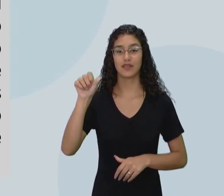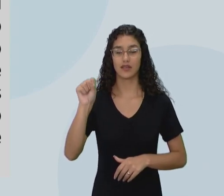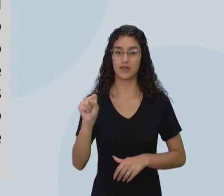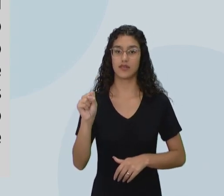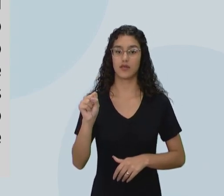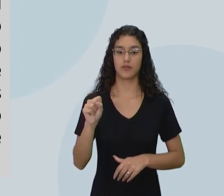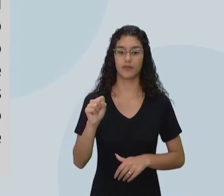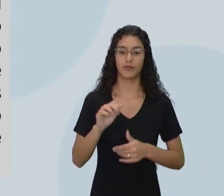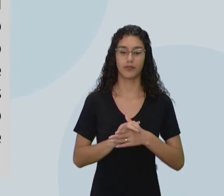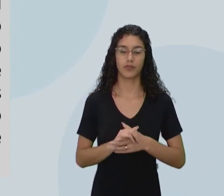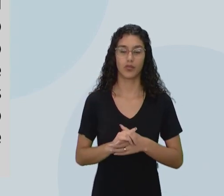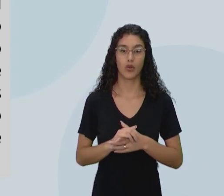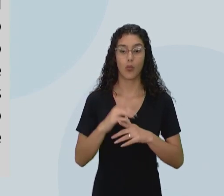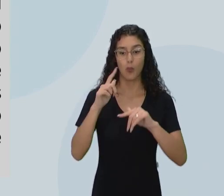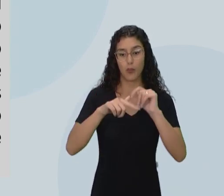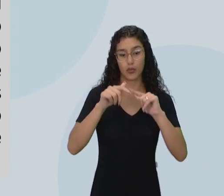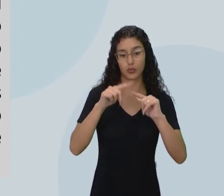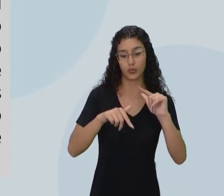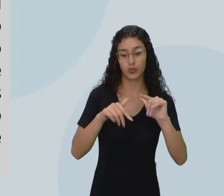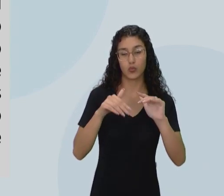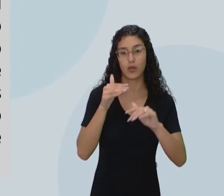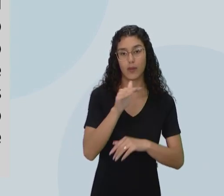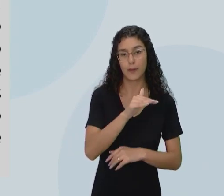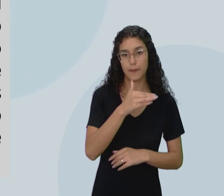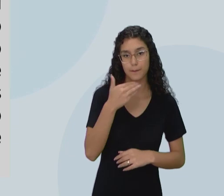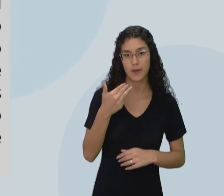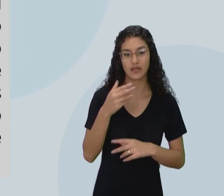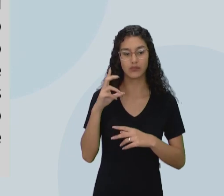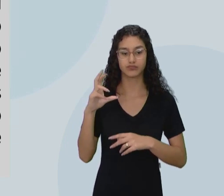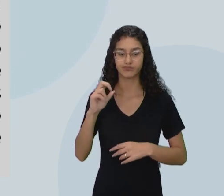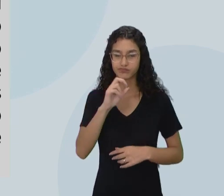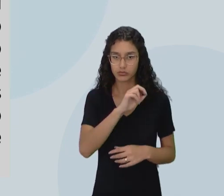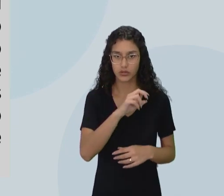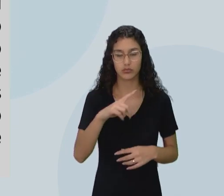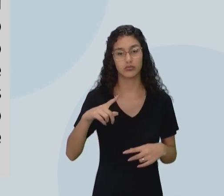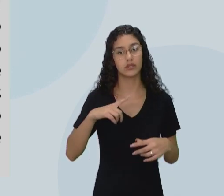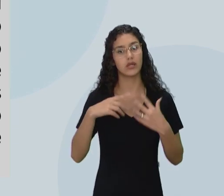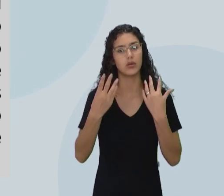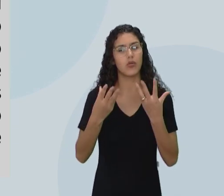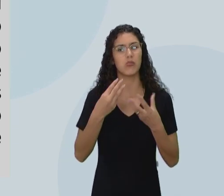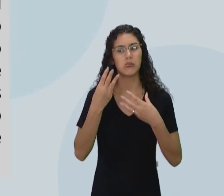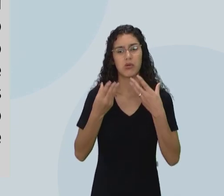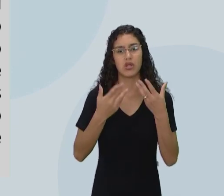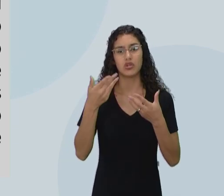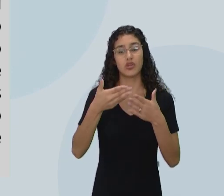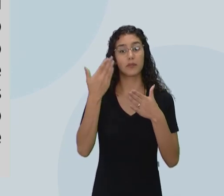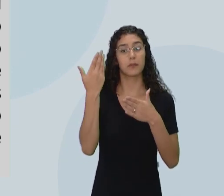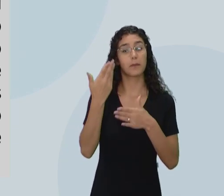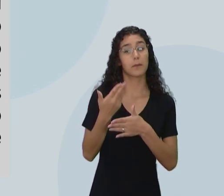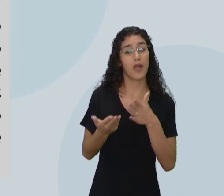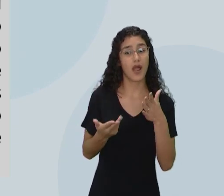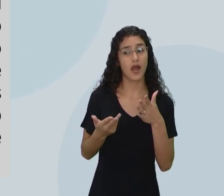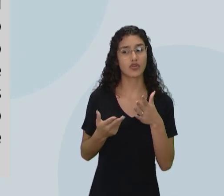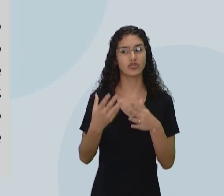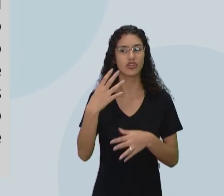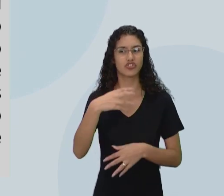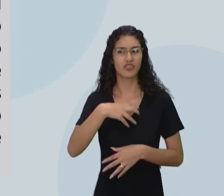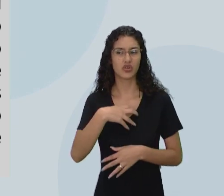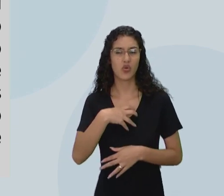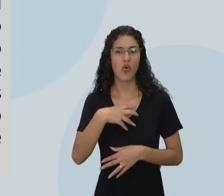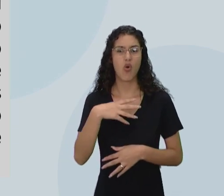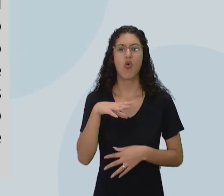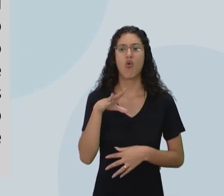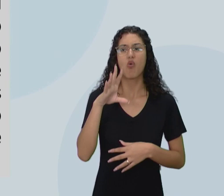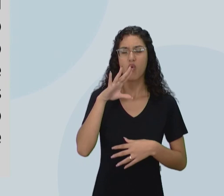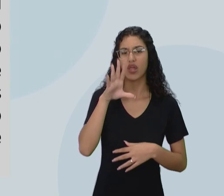matadores de pestes, né? Algo que combate as pestes, então aí já não tem a ver muito, já perde um pouquinho daquele teor desagradável